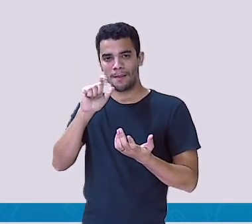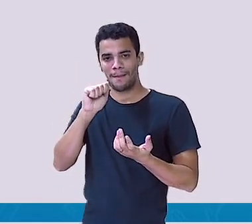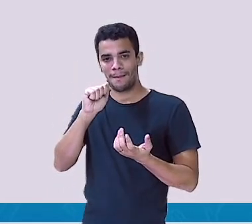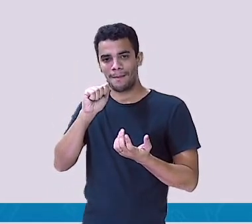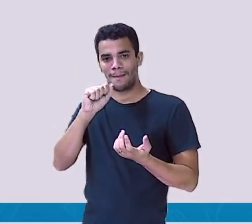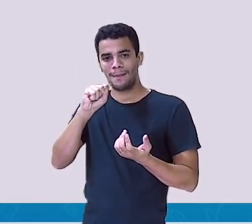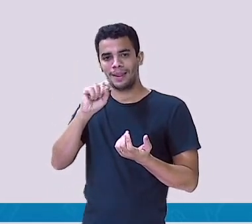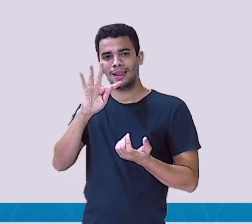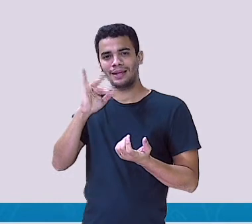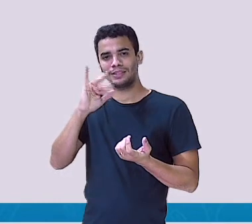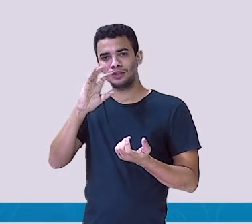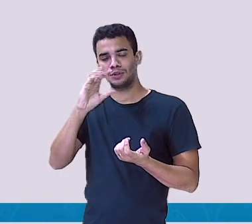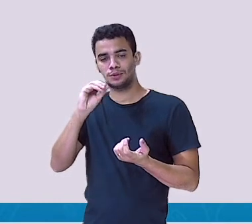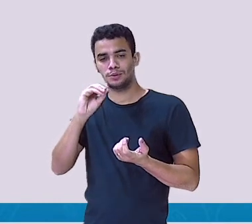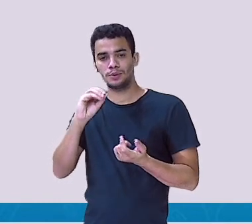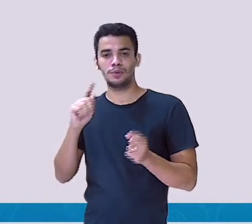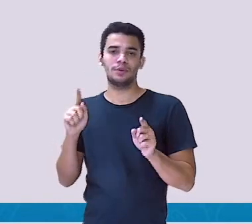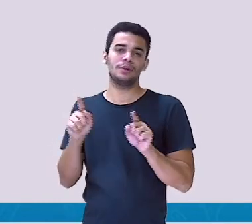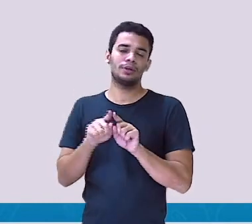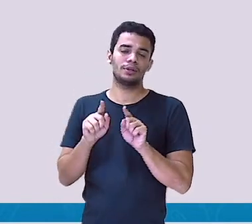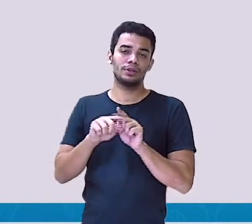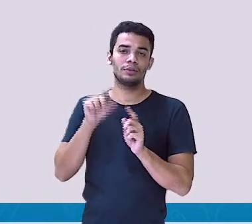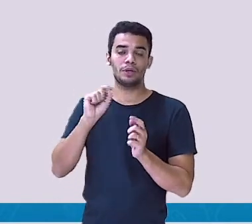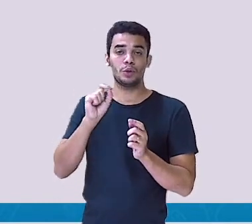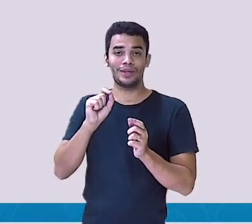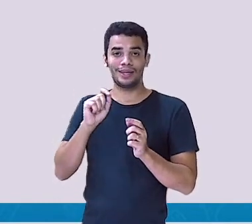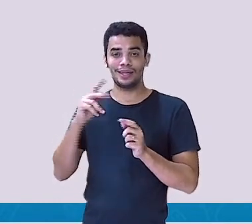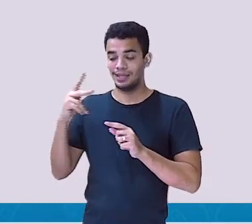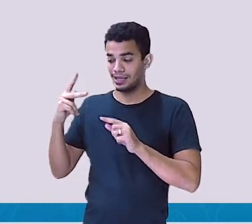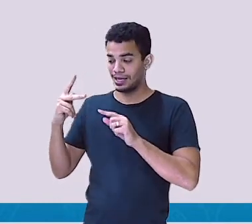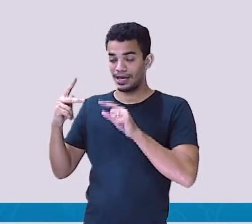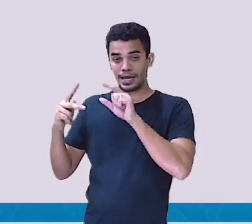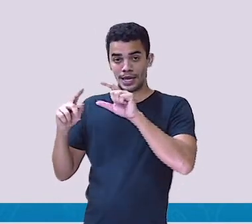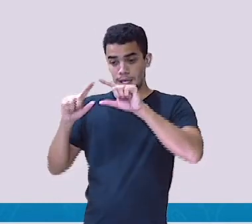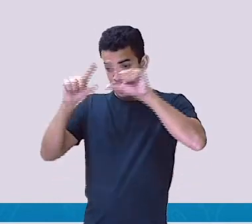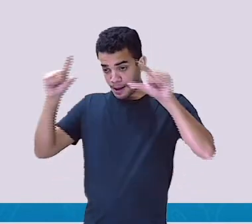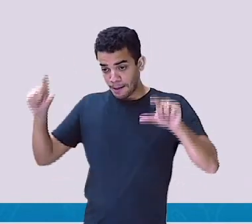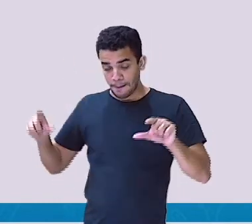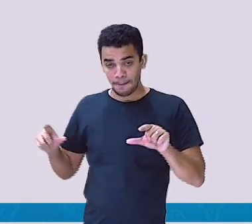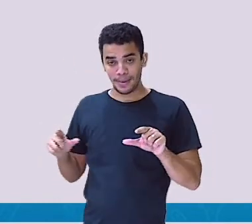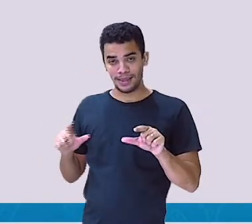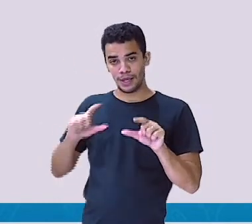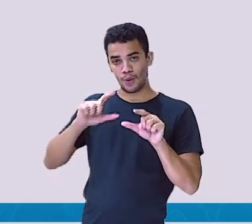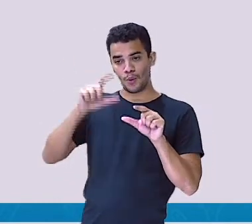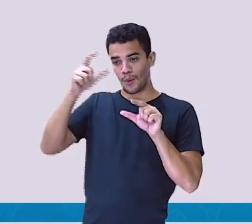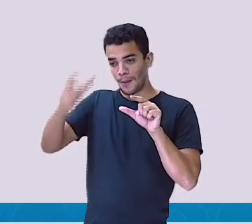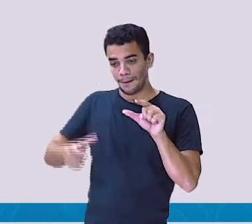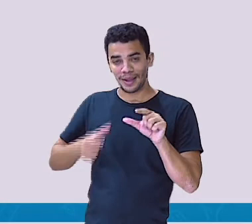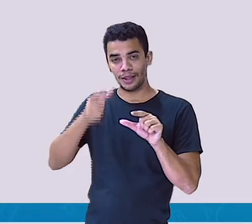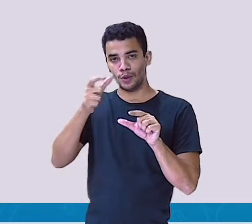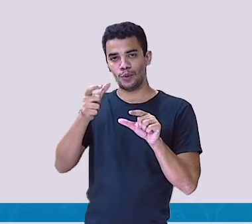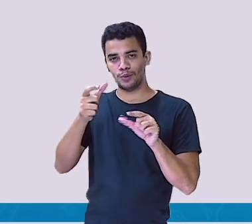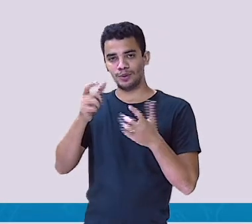como o querosene, o óleo diesel, entre outros. Então, o petróleo, ele é um grande